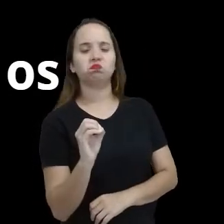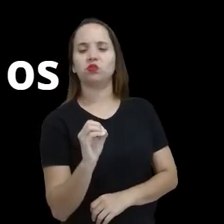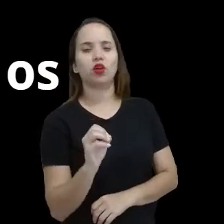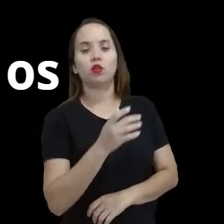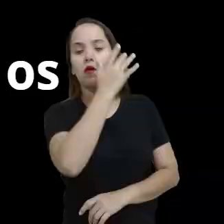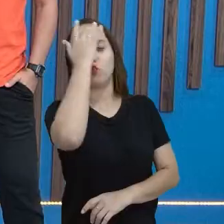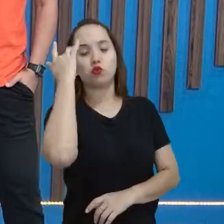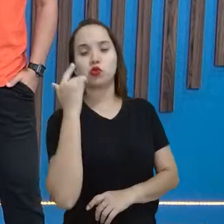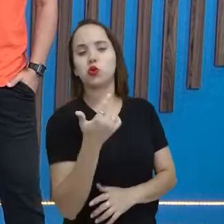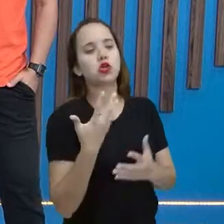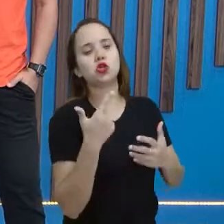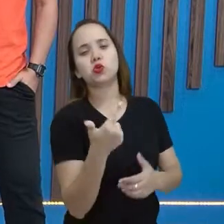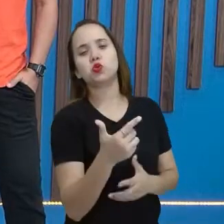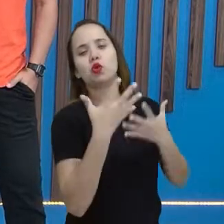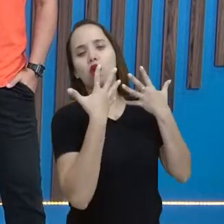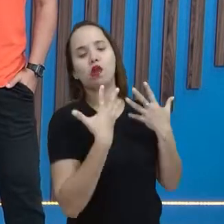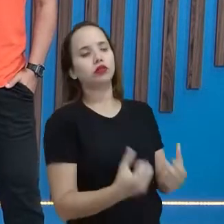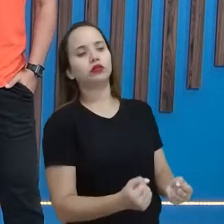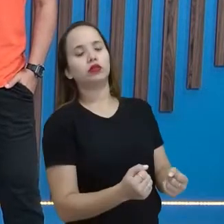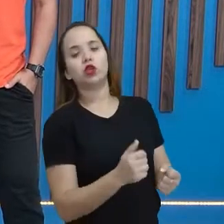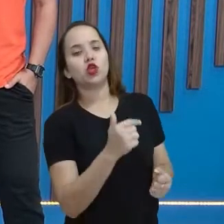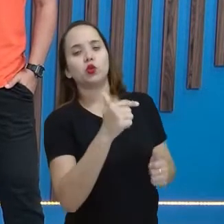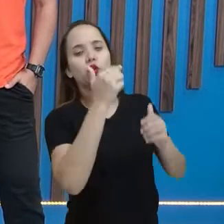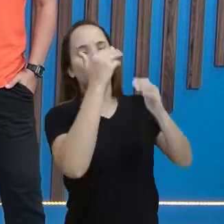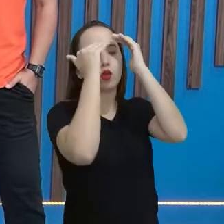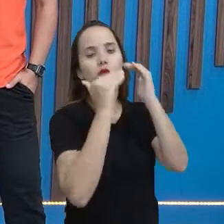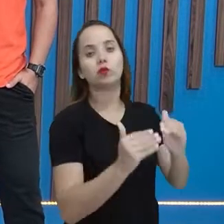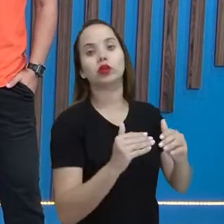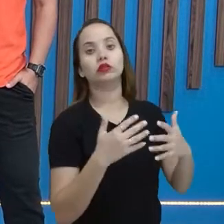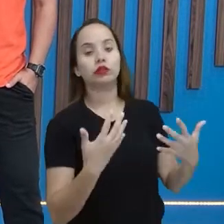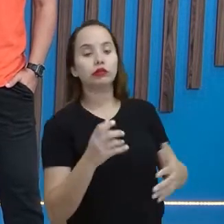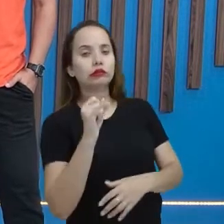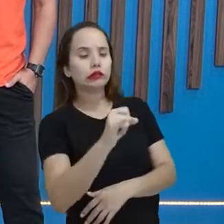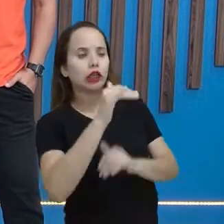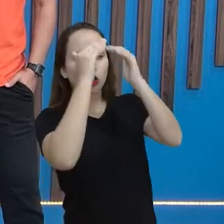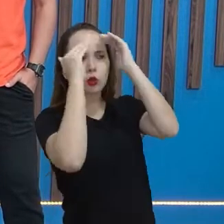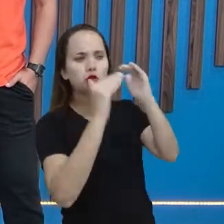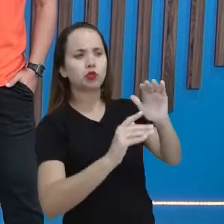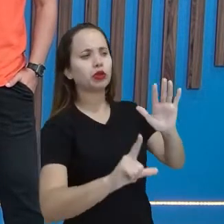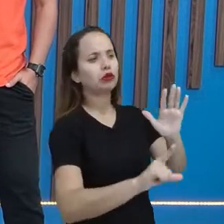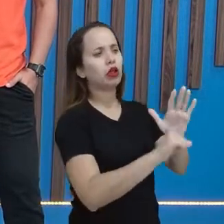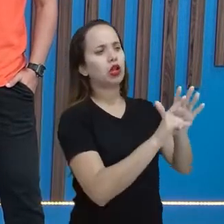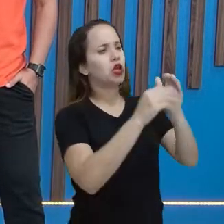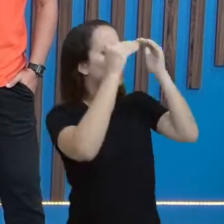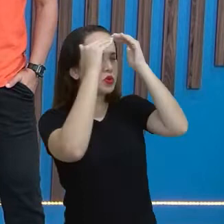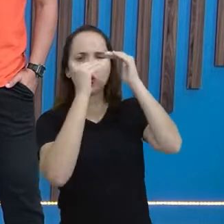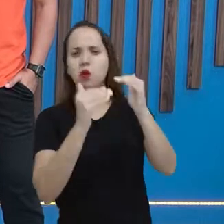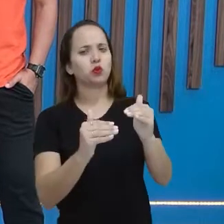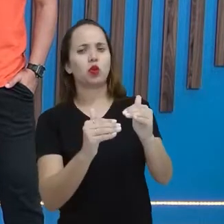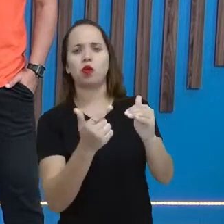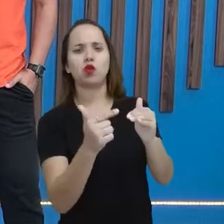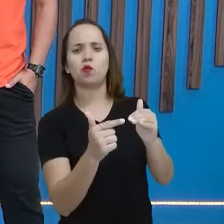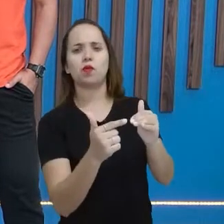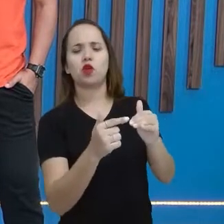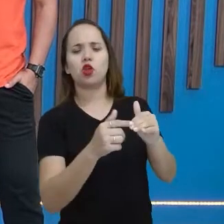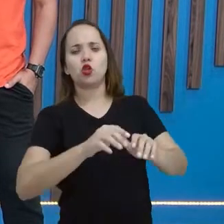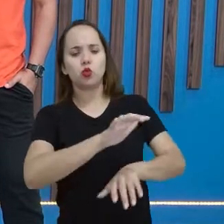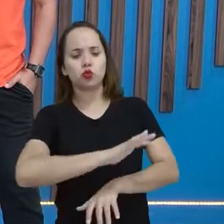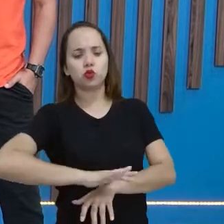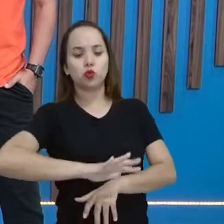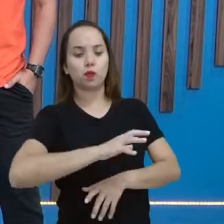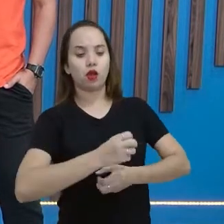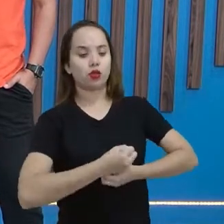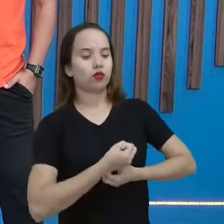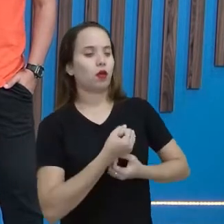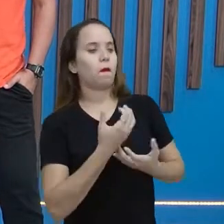pessoa é intolerante, ela não está respeitando essas leis, ela não está respeitando o espaço das pessoas de se expressar